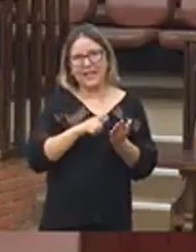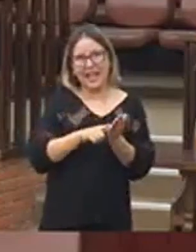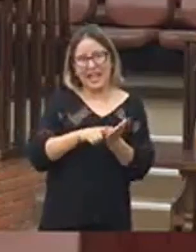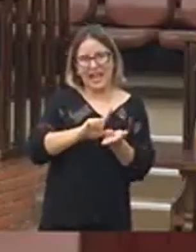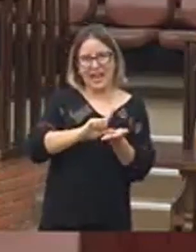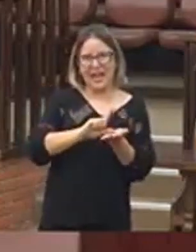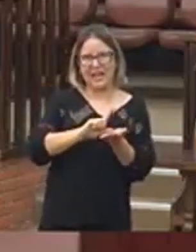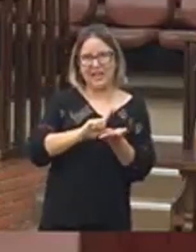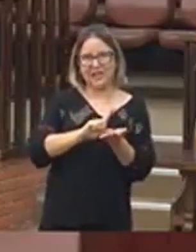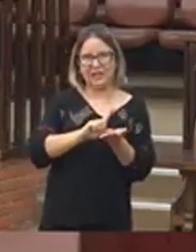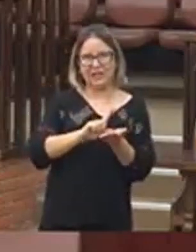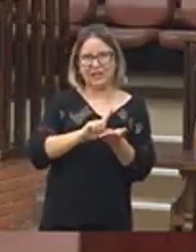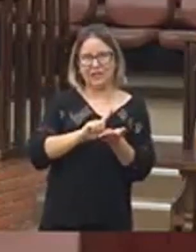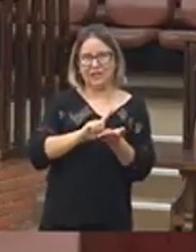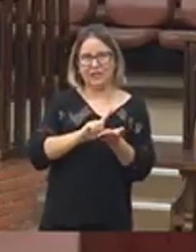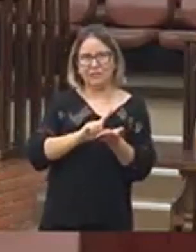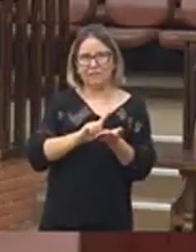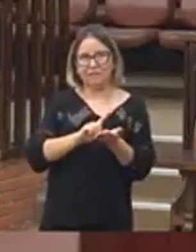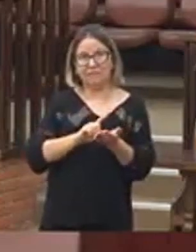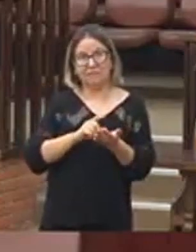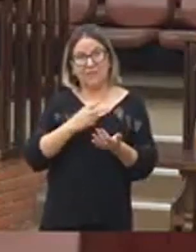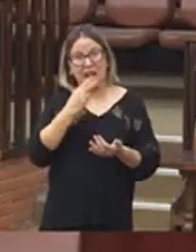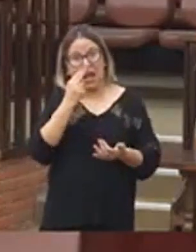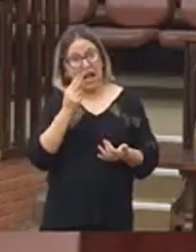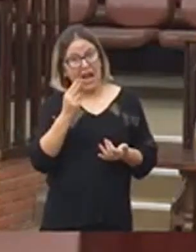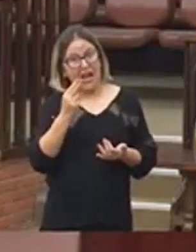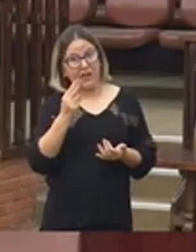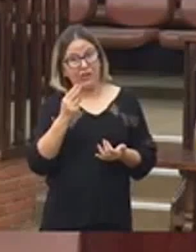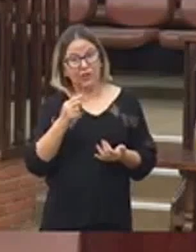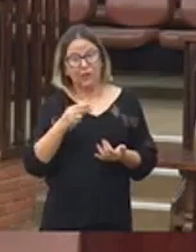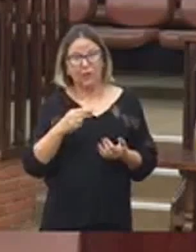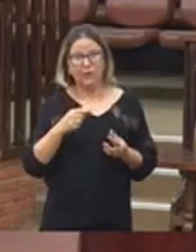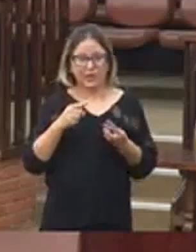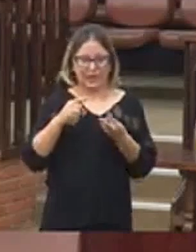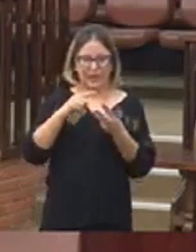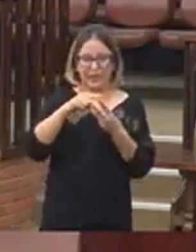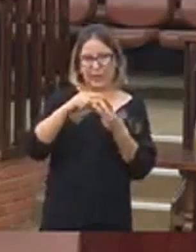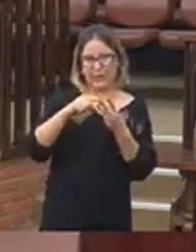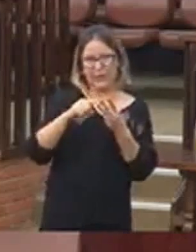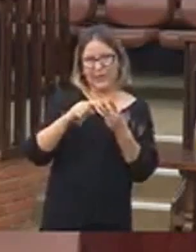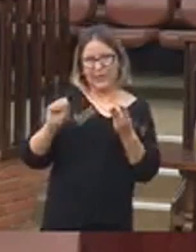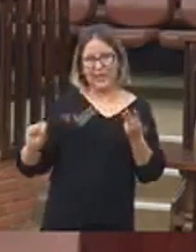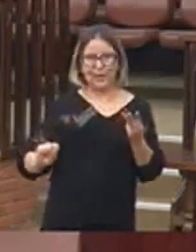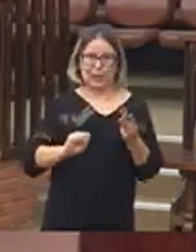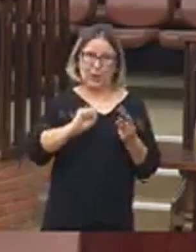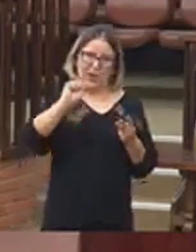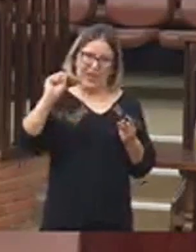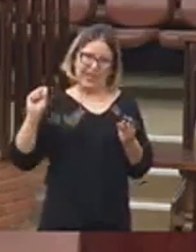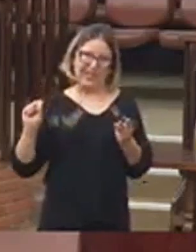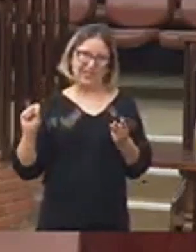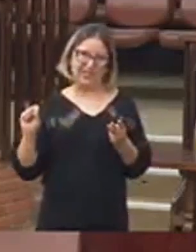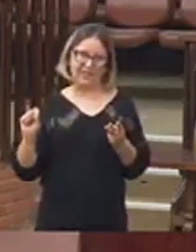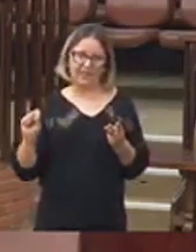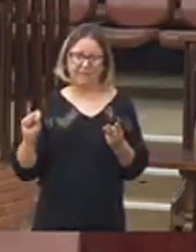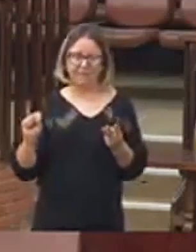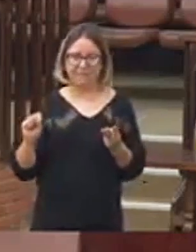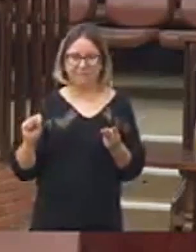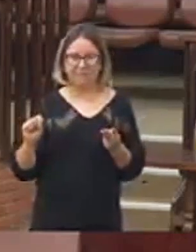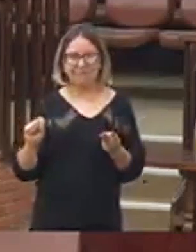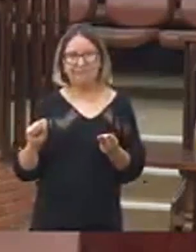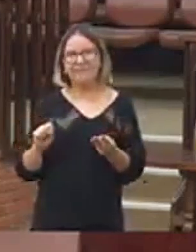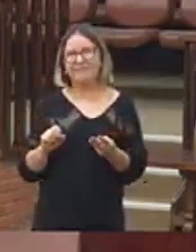parece que era uma família de 3 solteirões. Não dá nenhuma base assim, mas alguns acham que